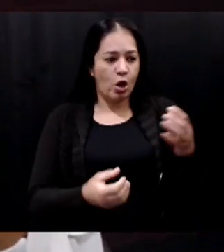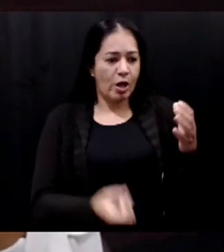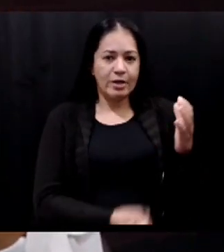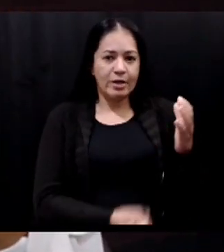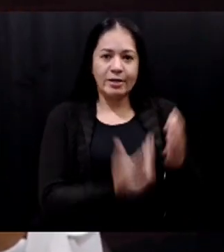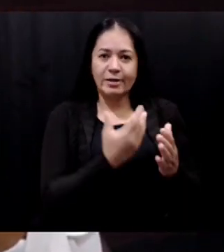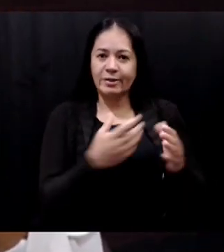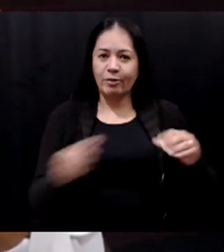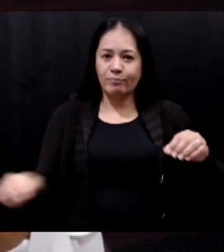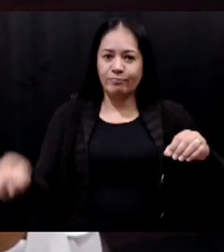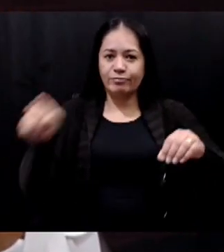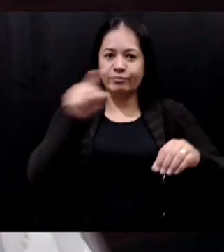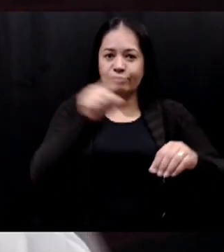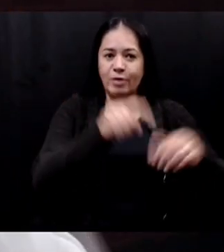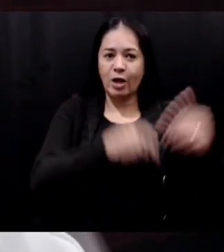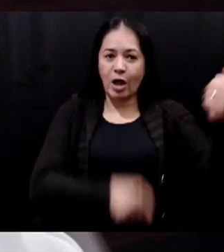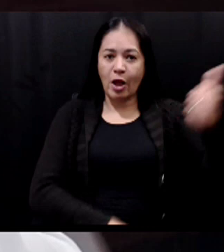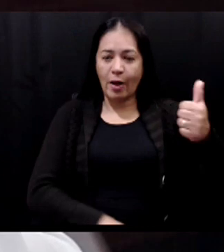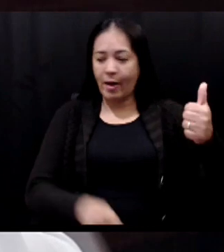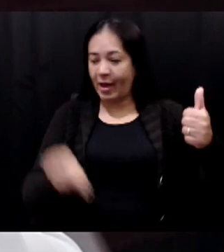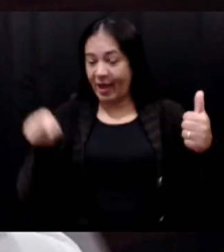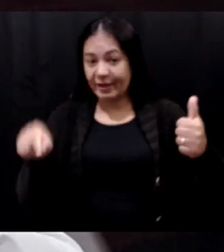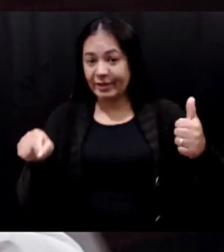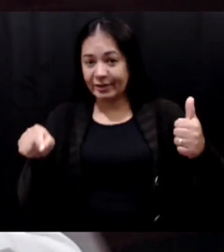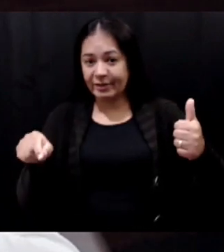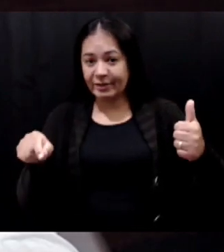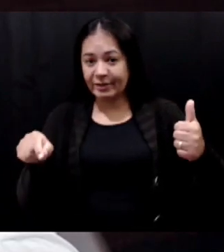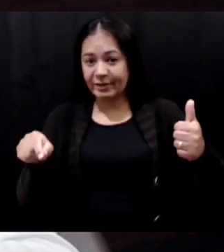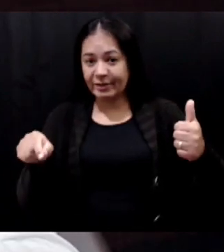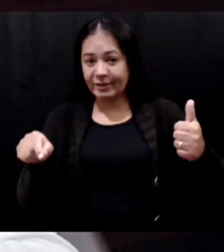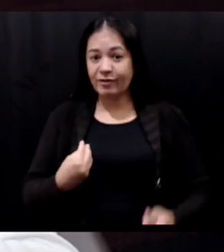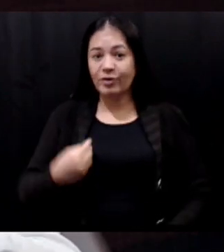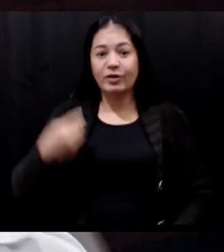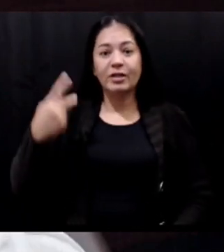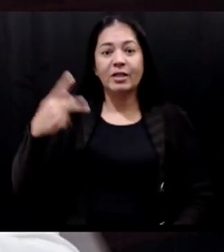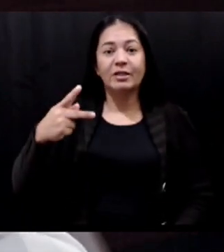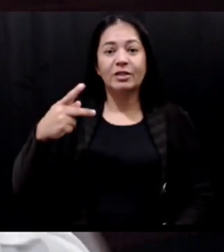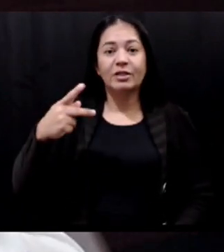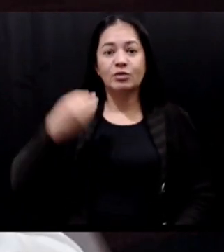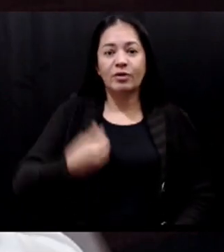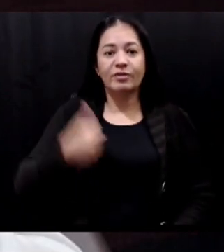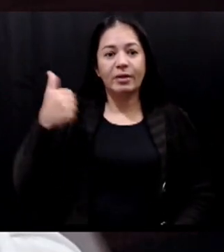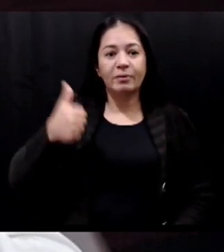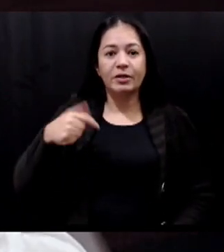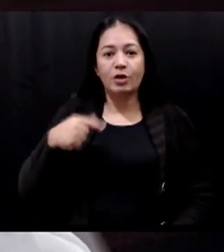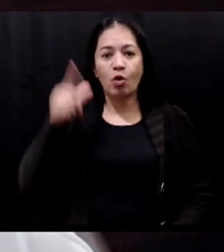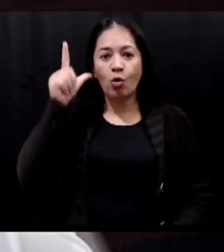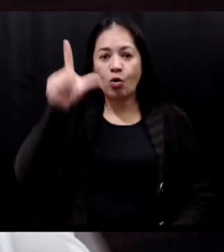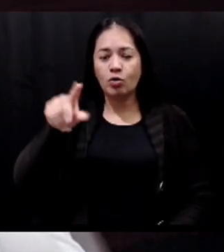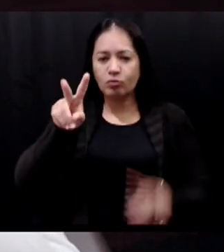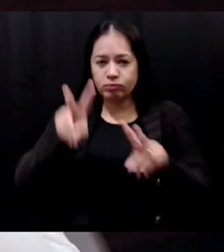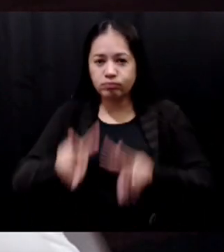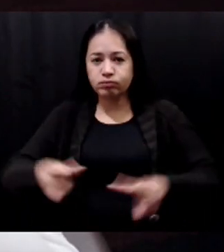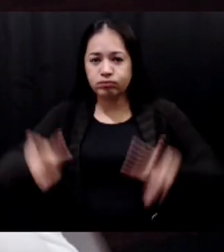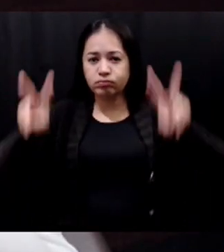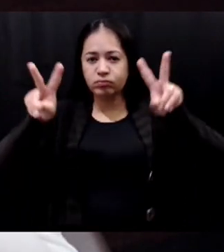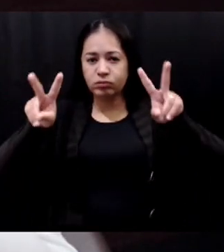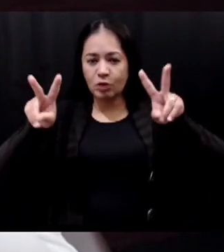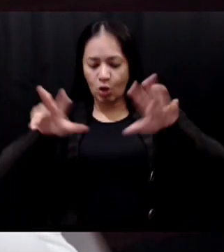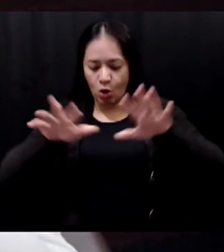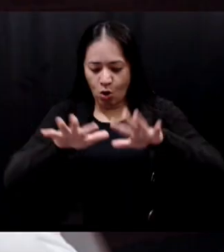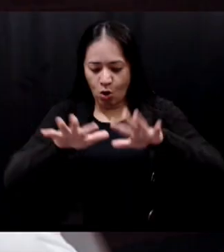vivenciou isso na sua vida. E aí eu consigo visualizar a cena, o momento e a maneira como a